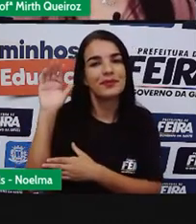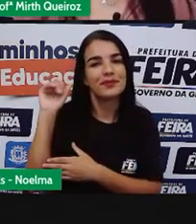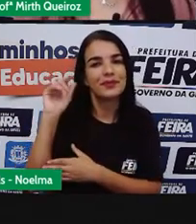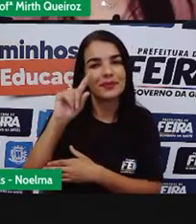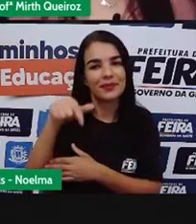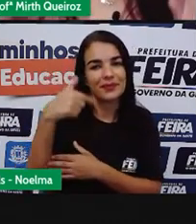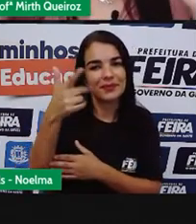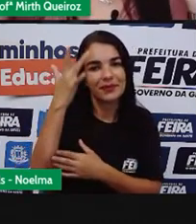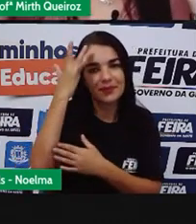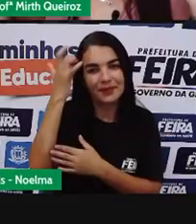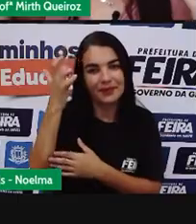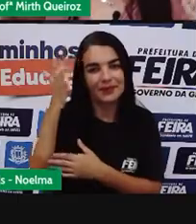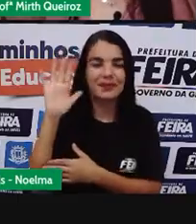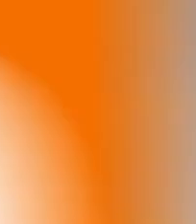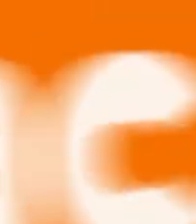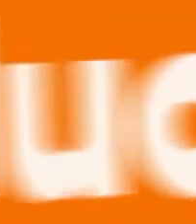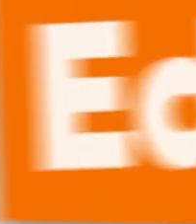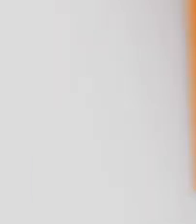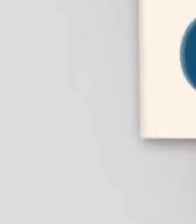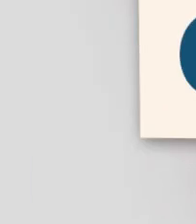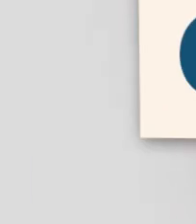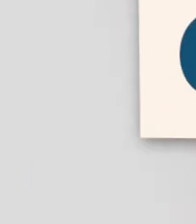amanhã. Tchau, tchau.